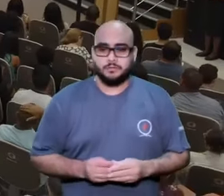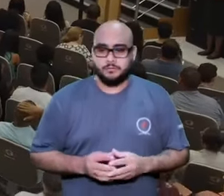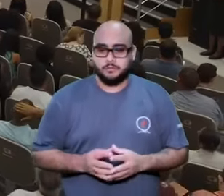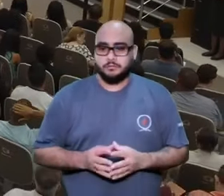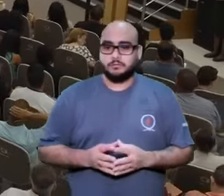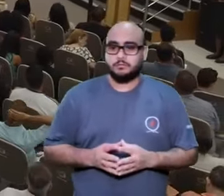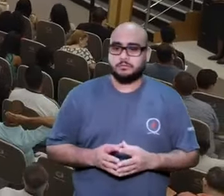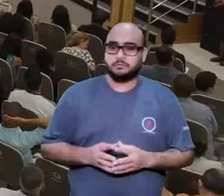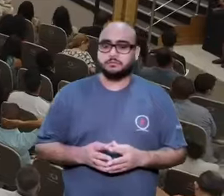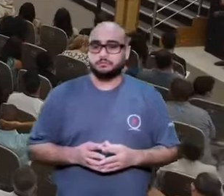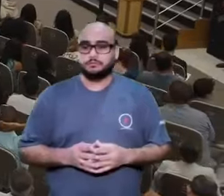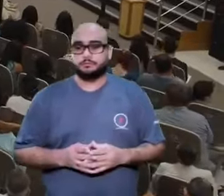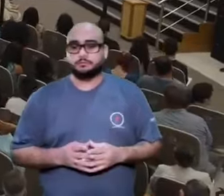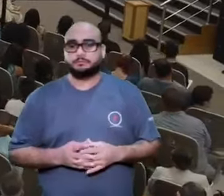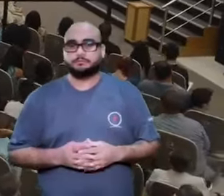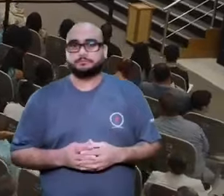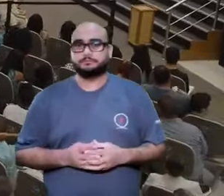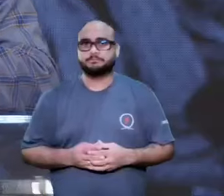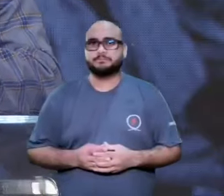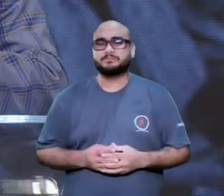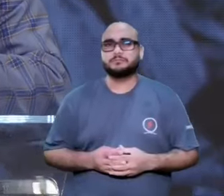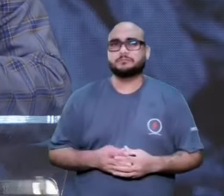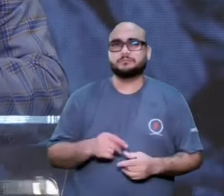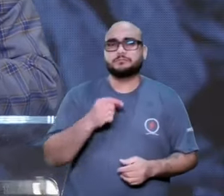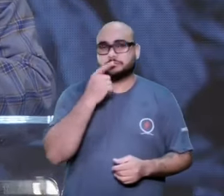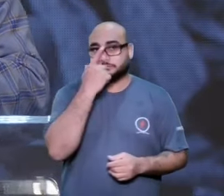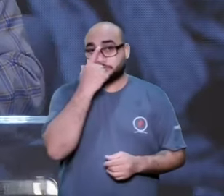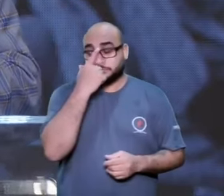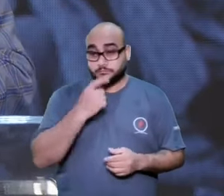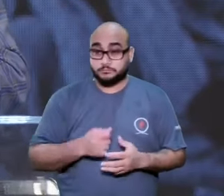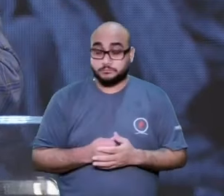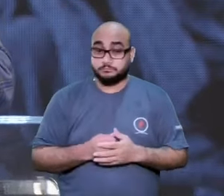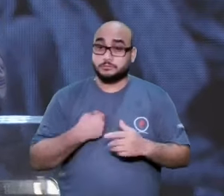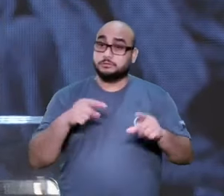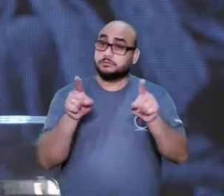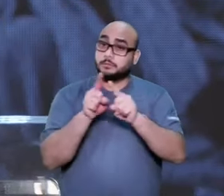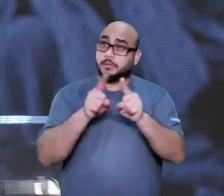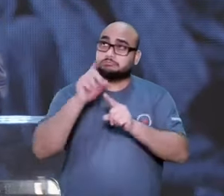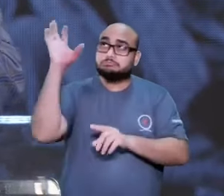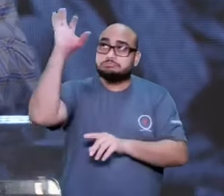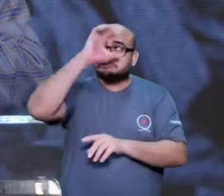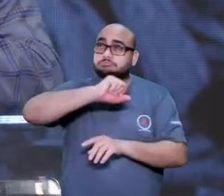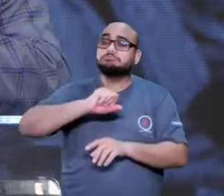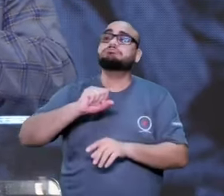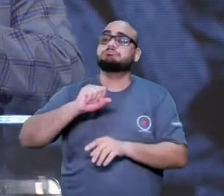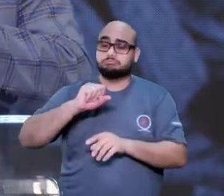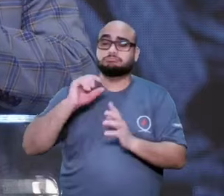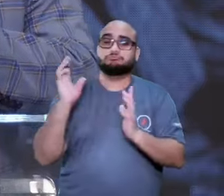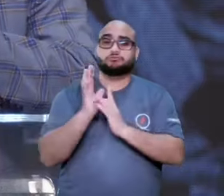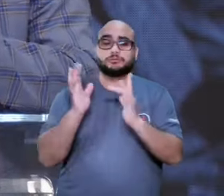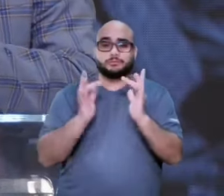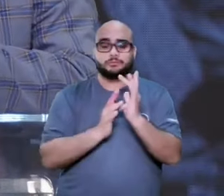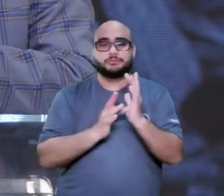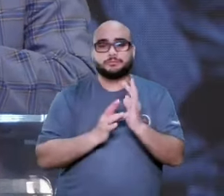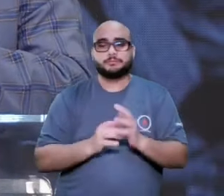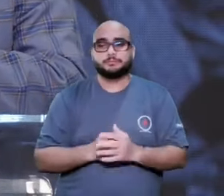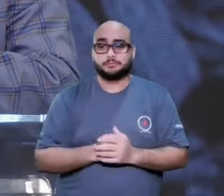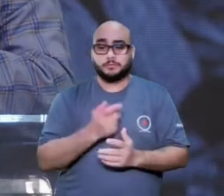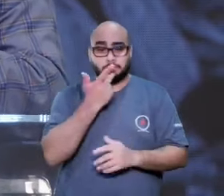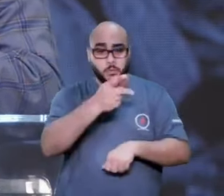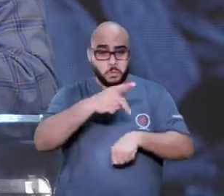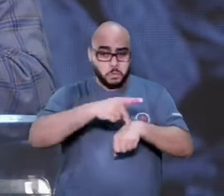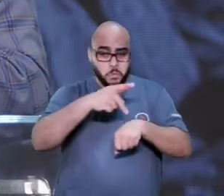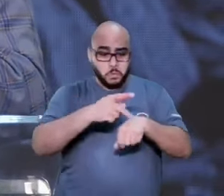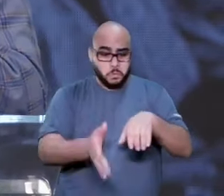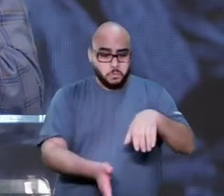surpreender outro detalhe que eu aprendo aqui é que Jesus além de dizer tirai a pedra você